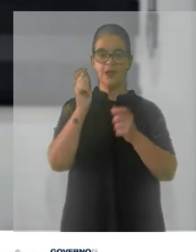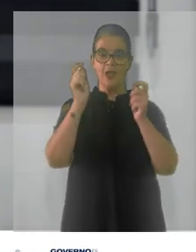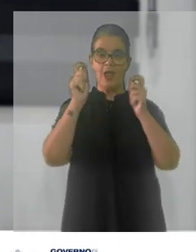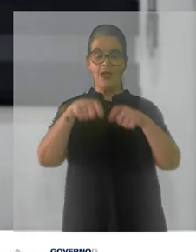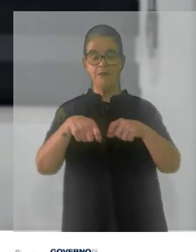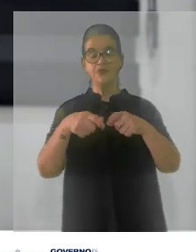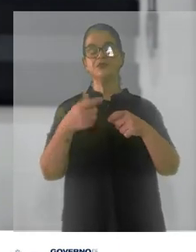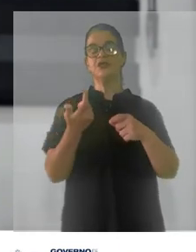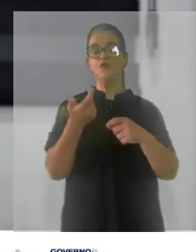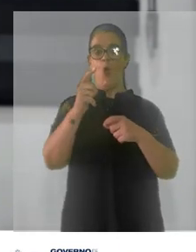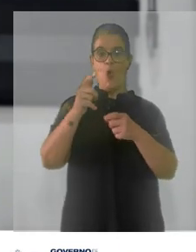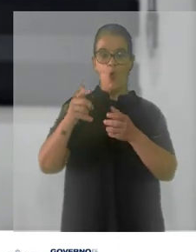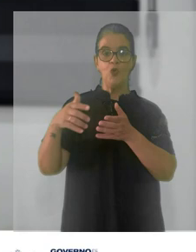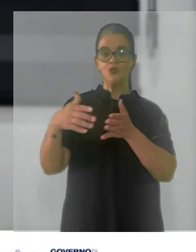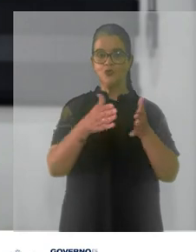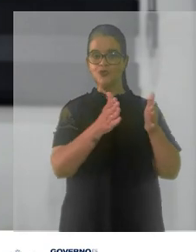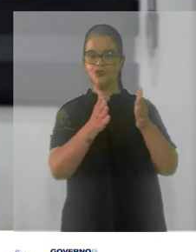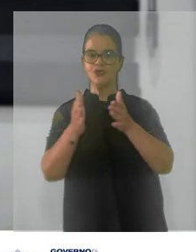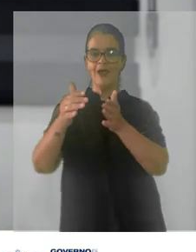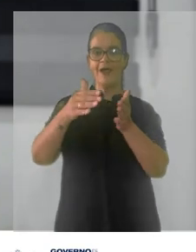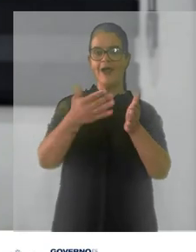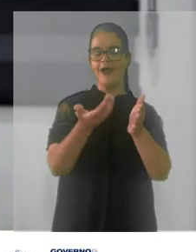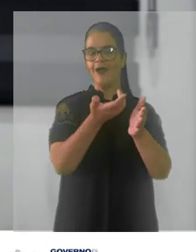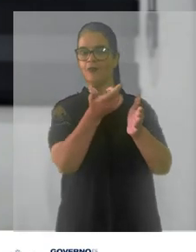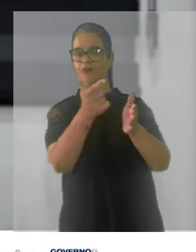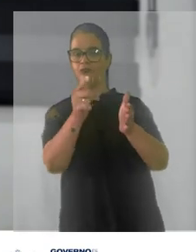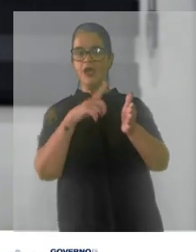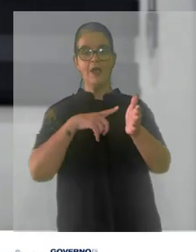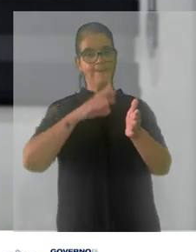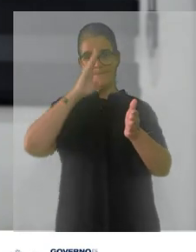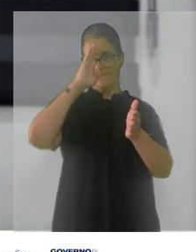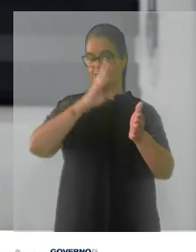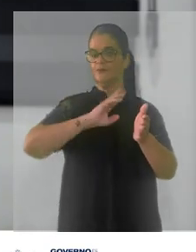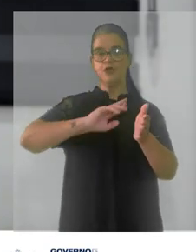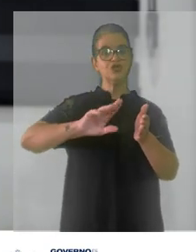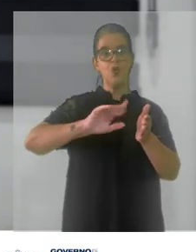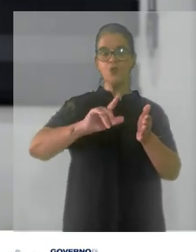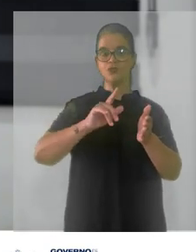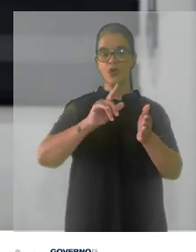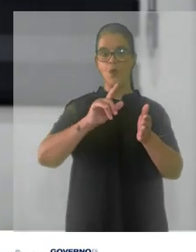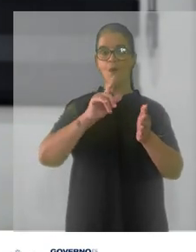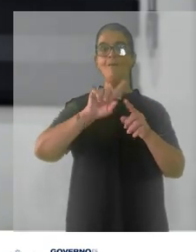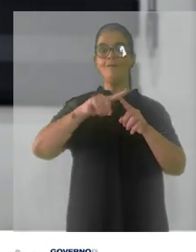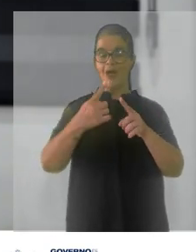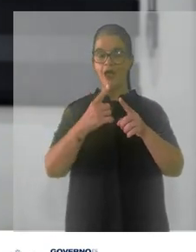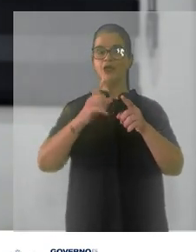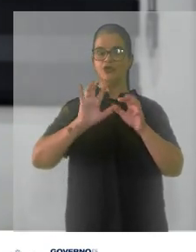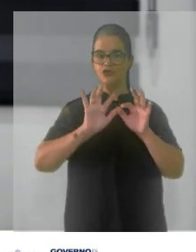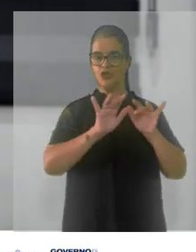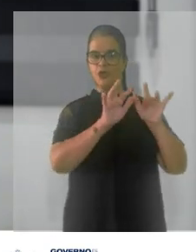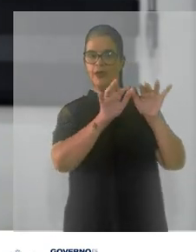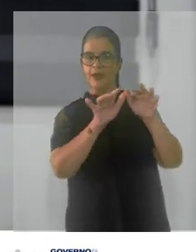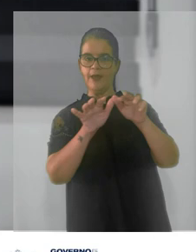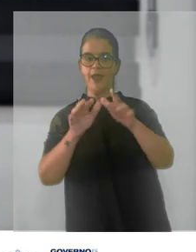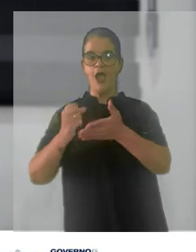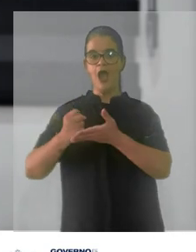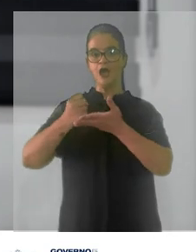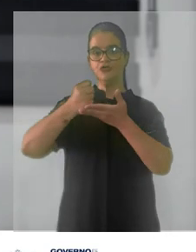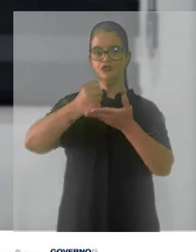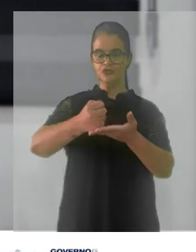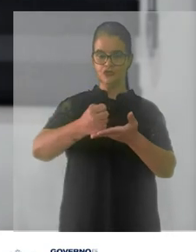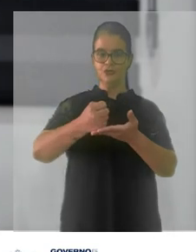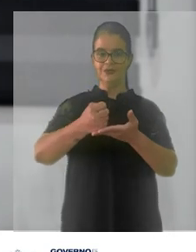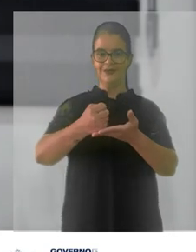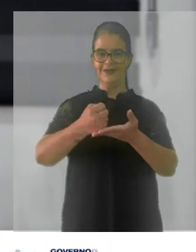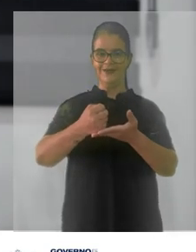tenham outros canais que não são os principais, mas que importam para a constituição que nós estamos